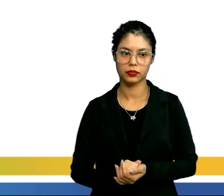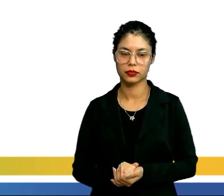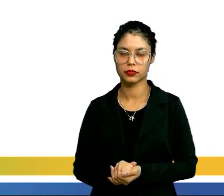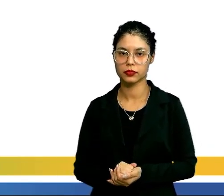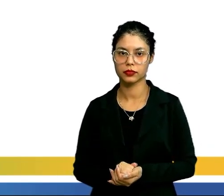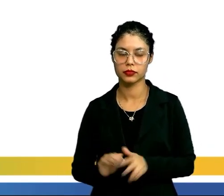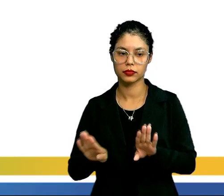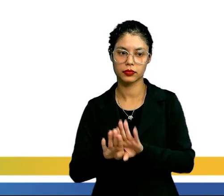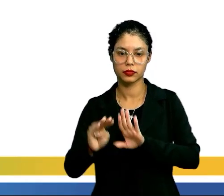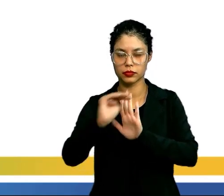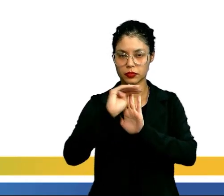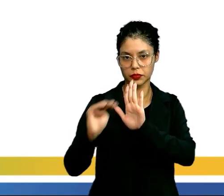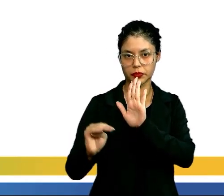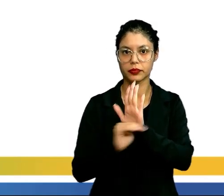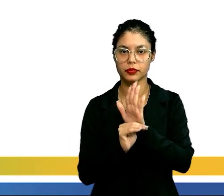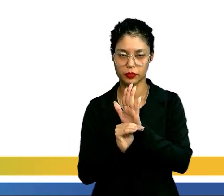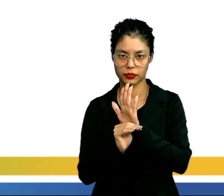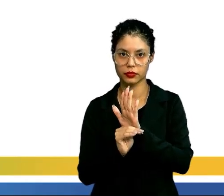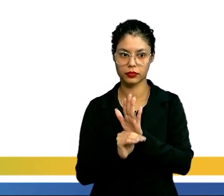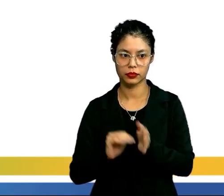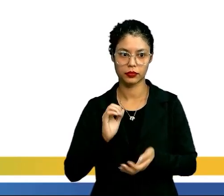dengue. Logo embaixo nós temos